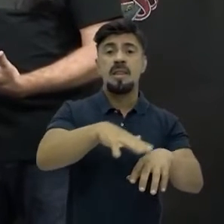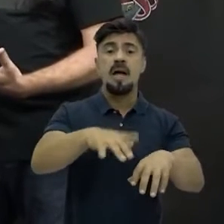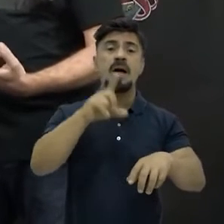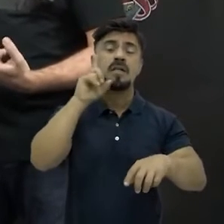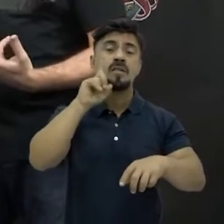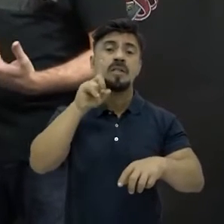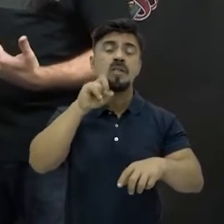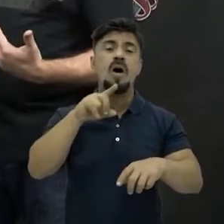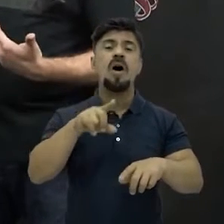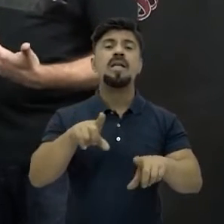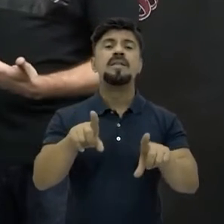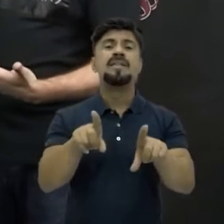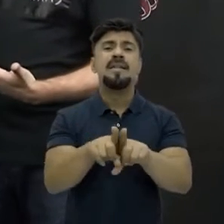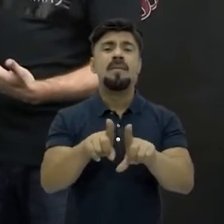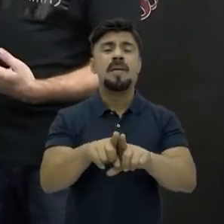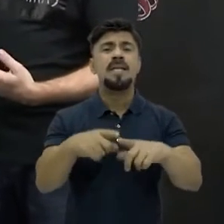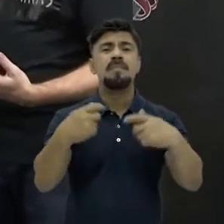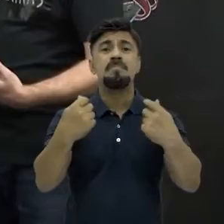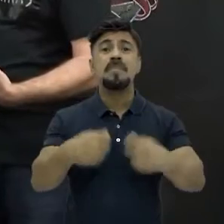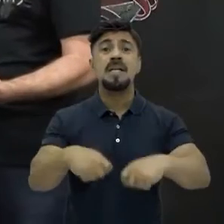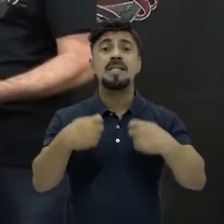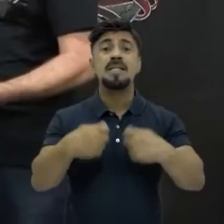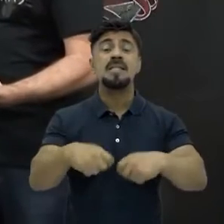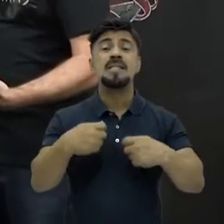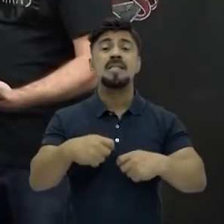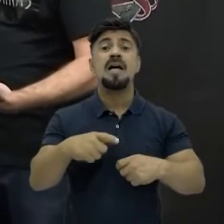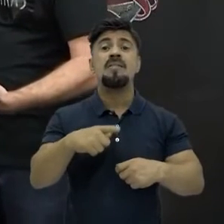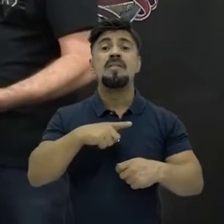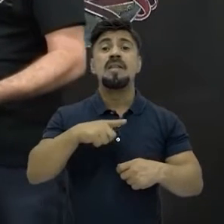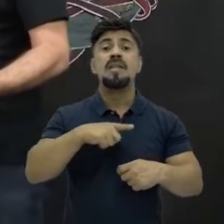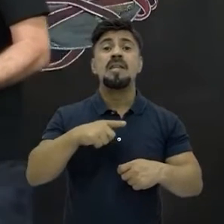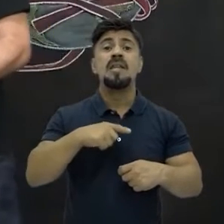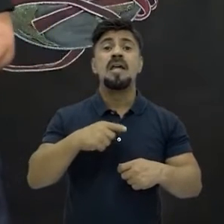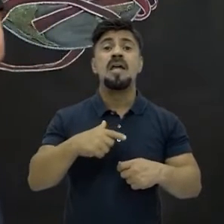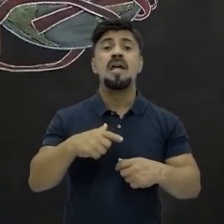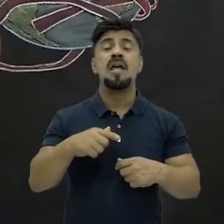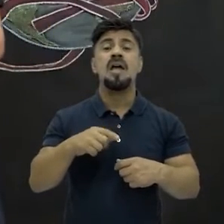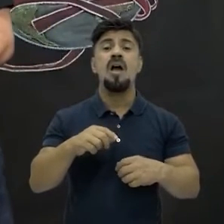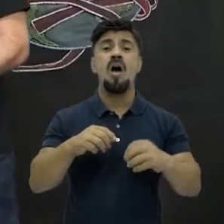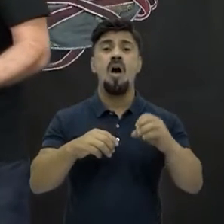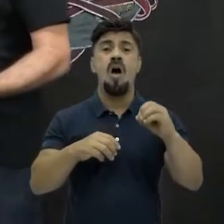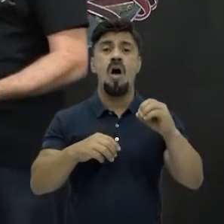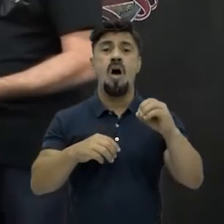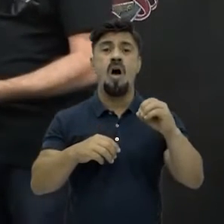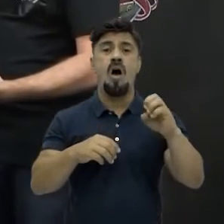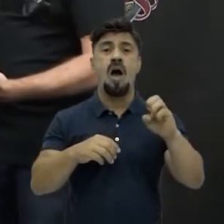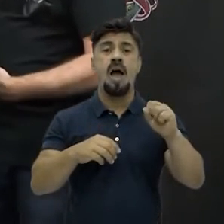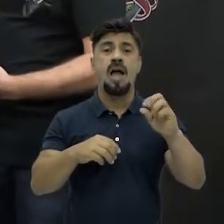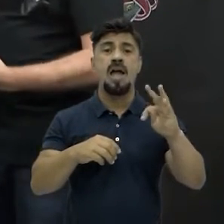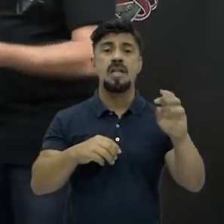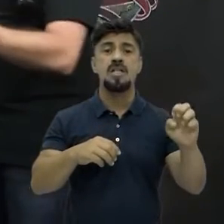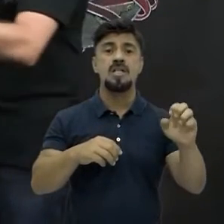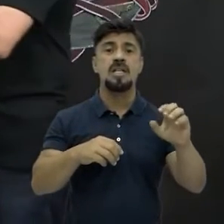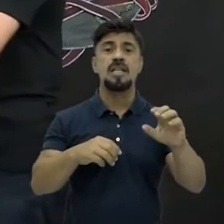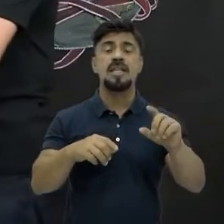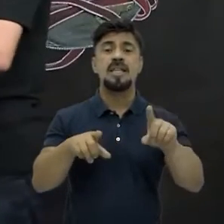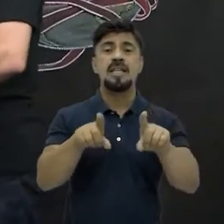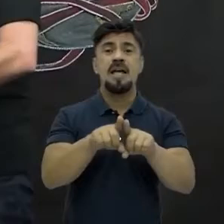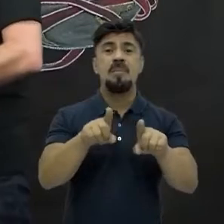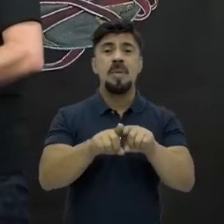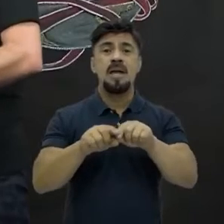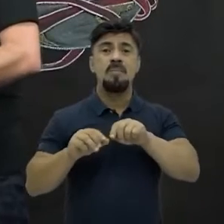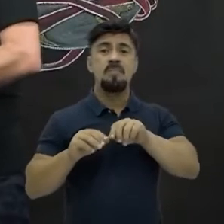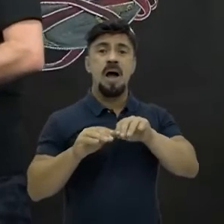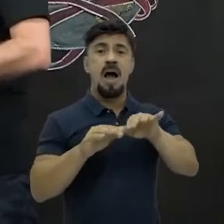estadunidense, mas havia a necessidade de alcançar a costa oeste. Então há o processo da marcha